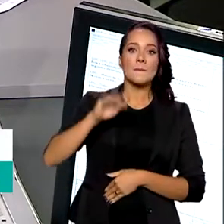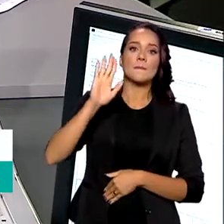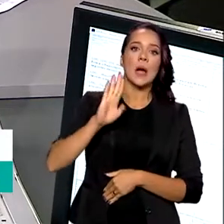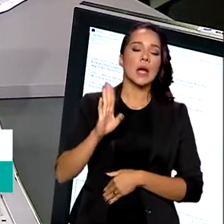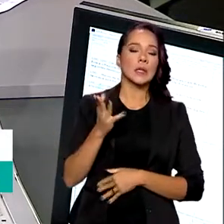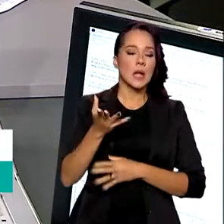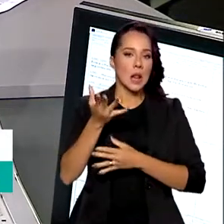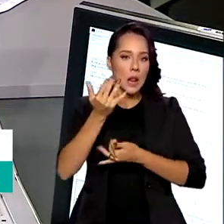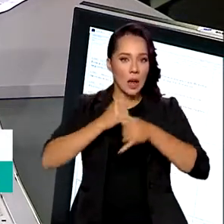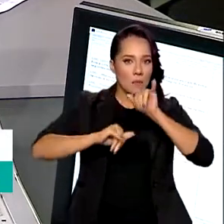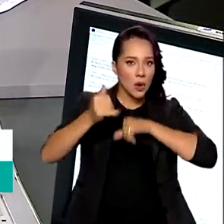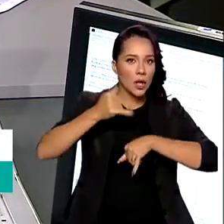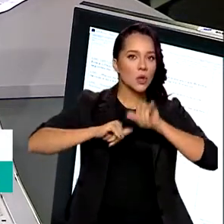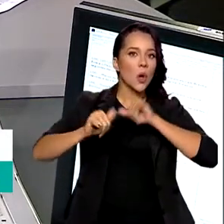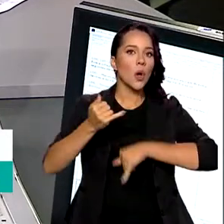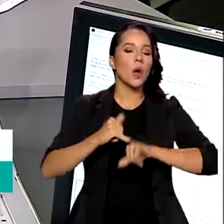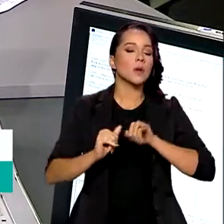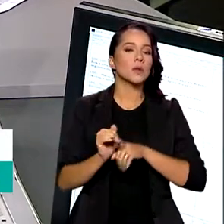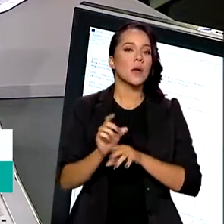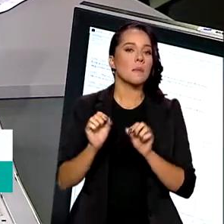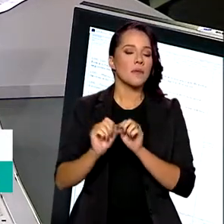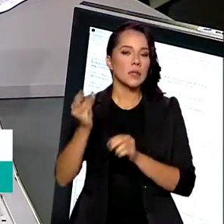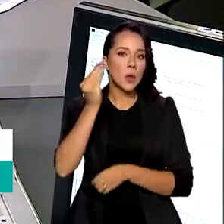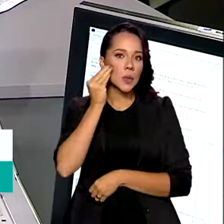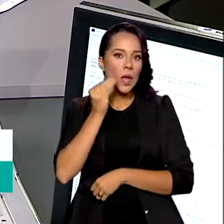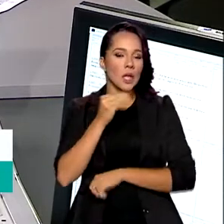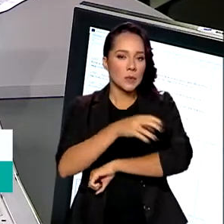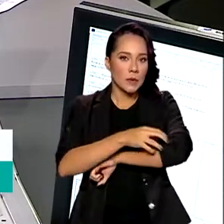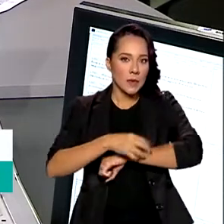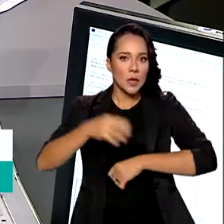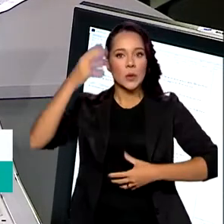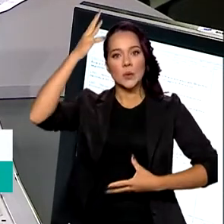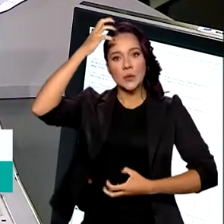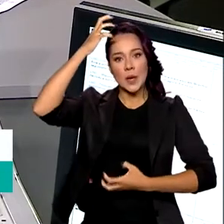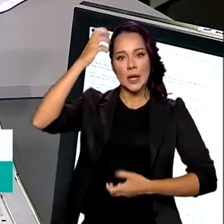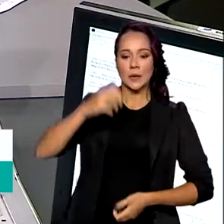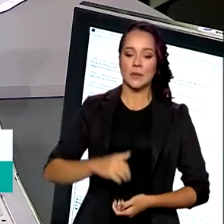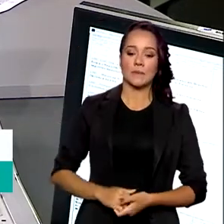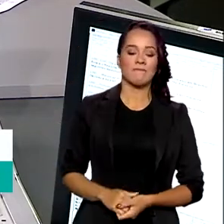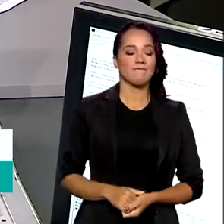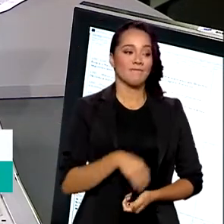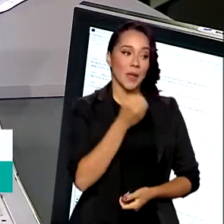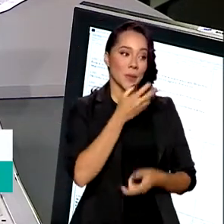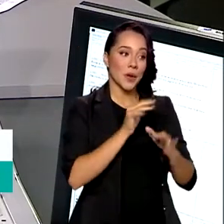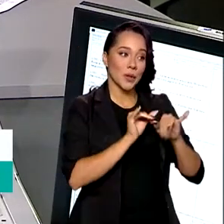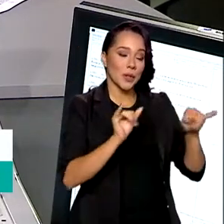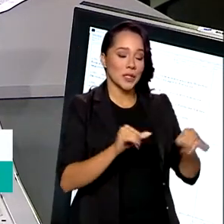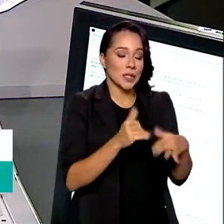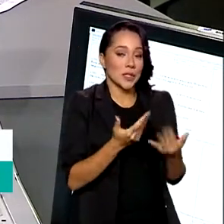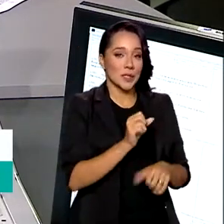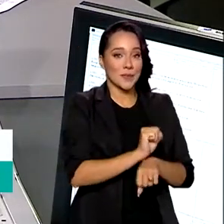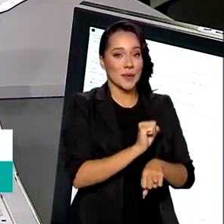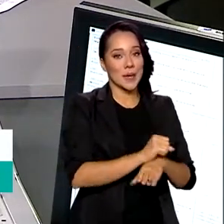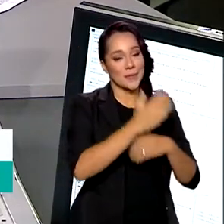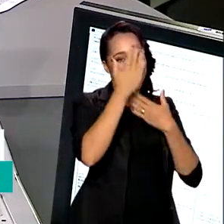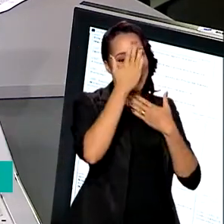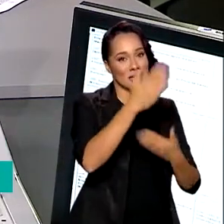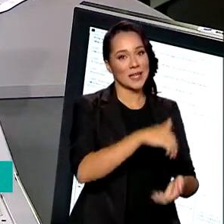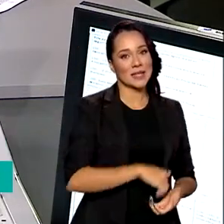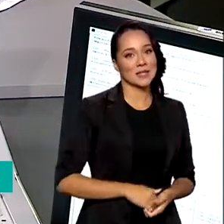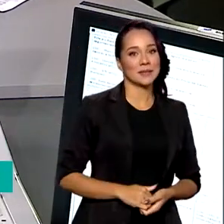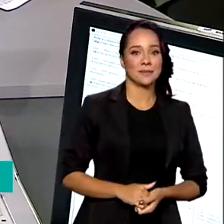número de Laboratórios então fazendo o teste para varíola dos Macacos é uma boa notícia a gente ficar aguardando obrigada